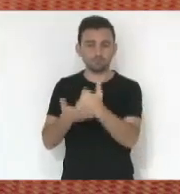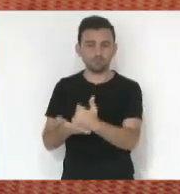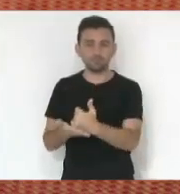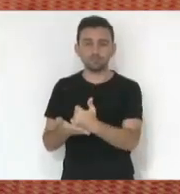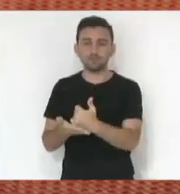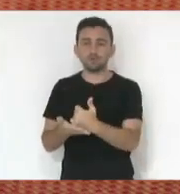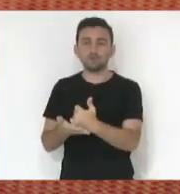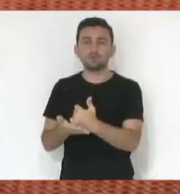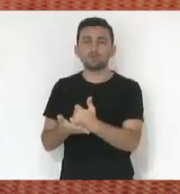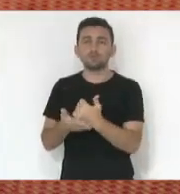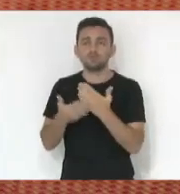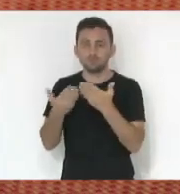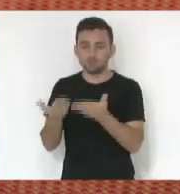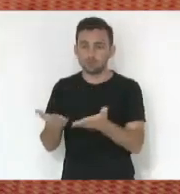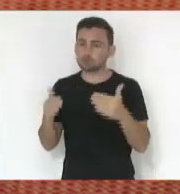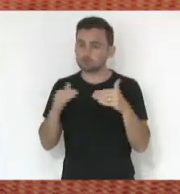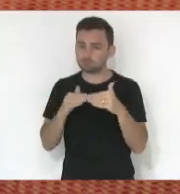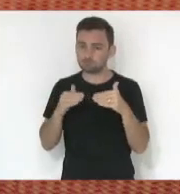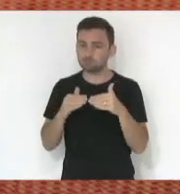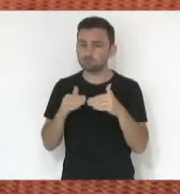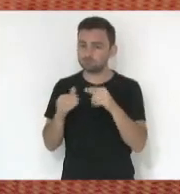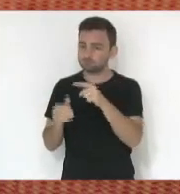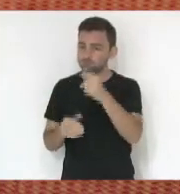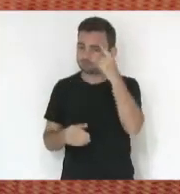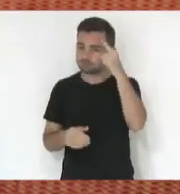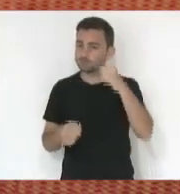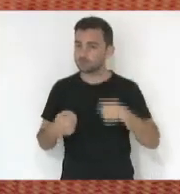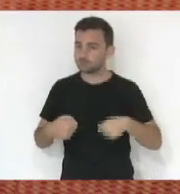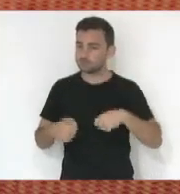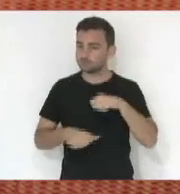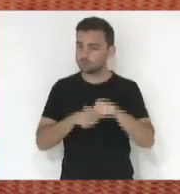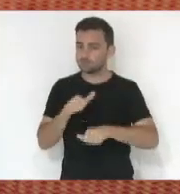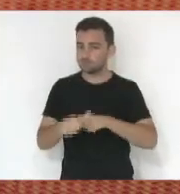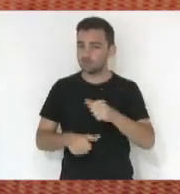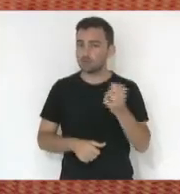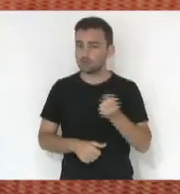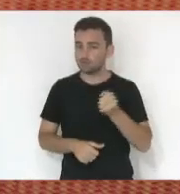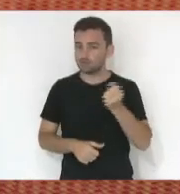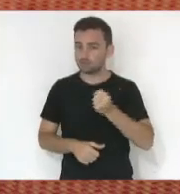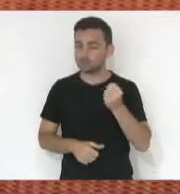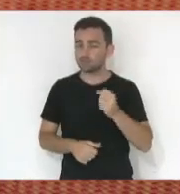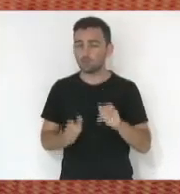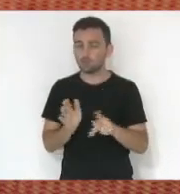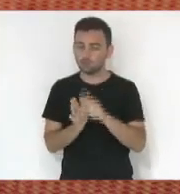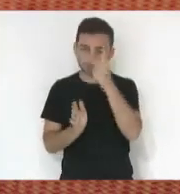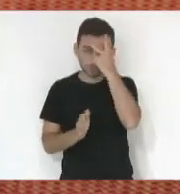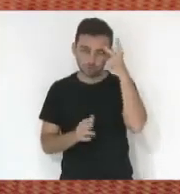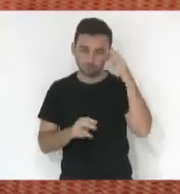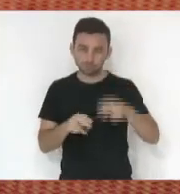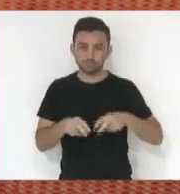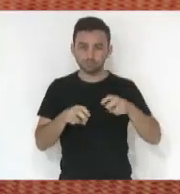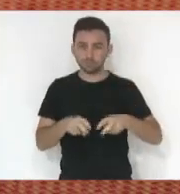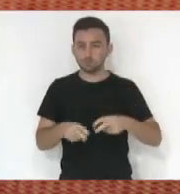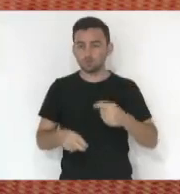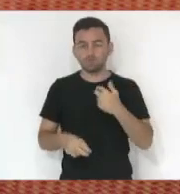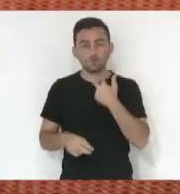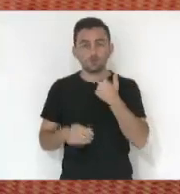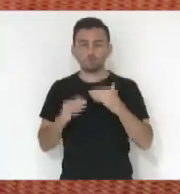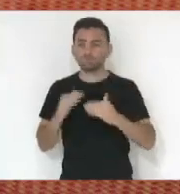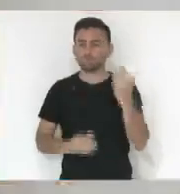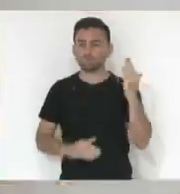uma pessoa que concorda com a ideia de que nós temos que rever a questão da aposentadoria do homem do campo. Não podemos concordar dessa